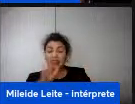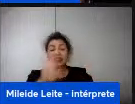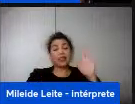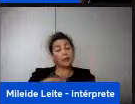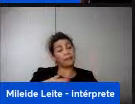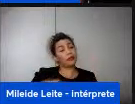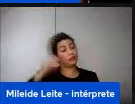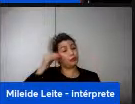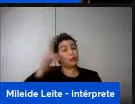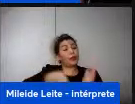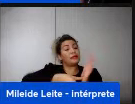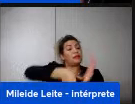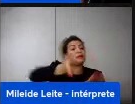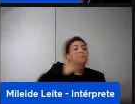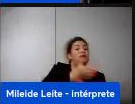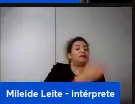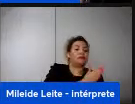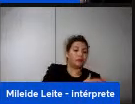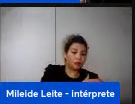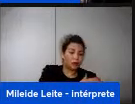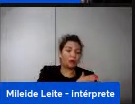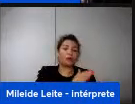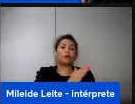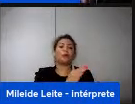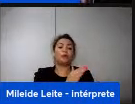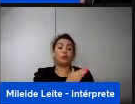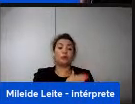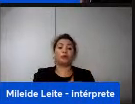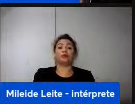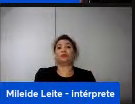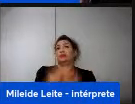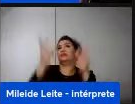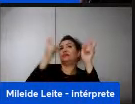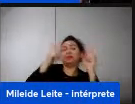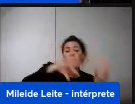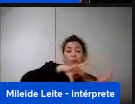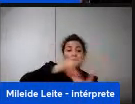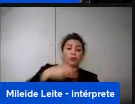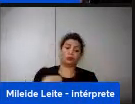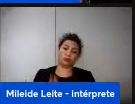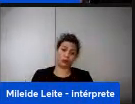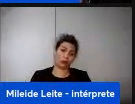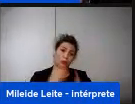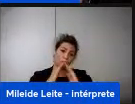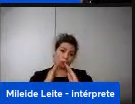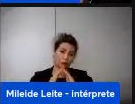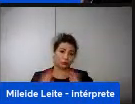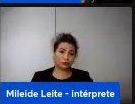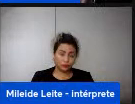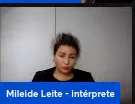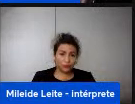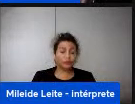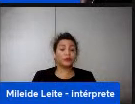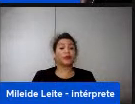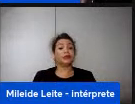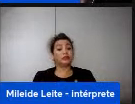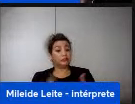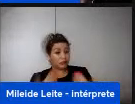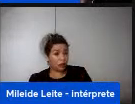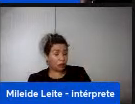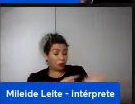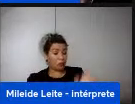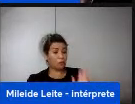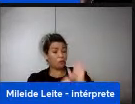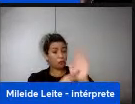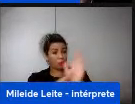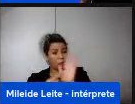conhecimento prévio sobre o mundo onde eu vivo. Ah, então, é isso que mostra essa